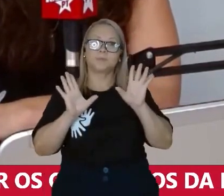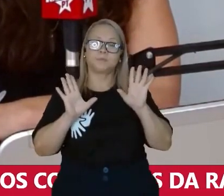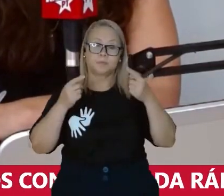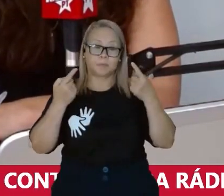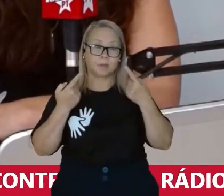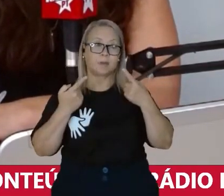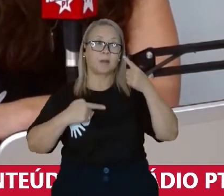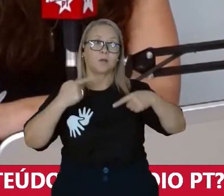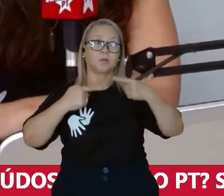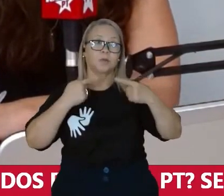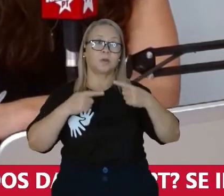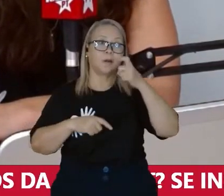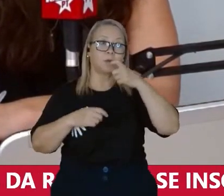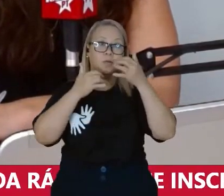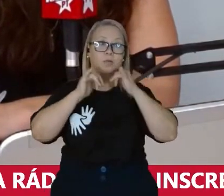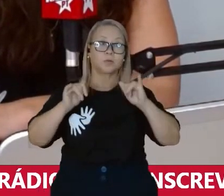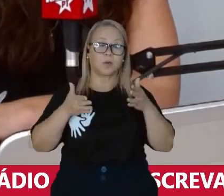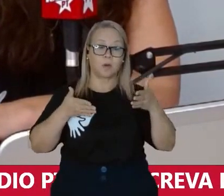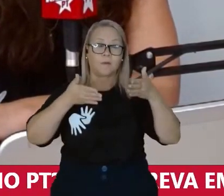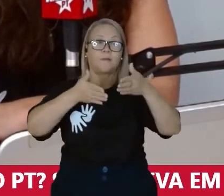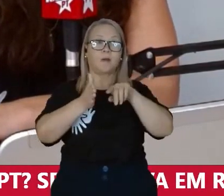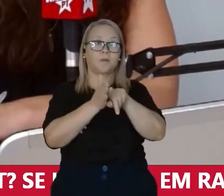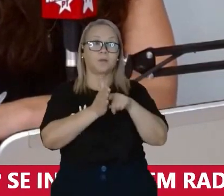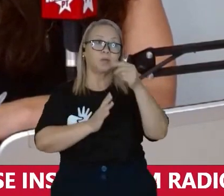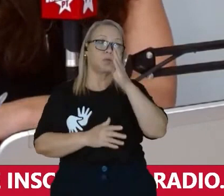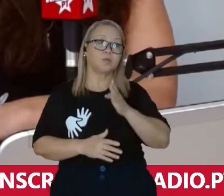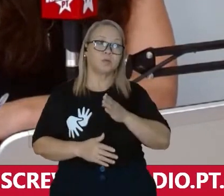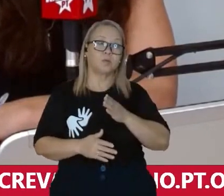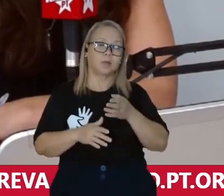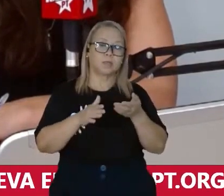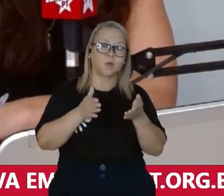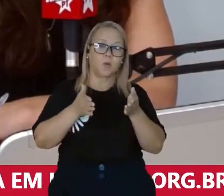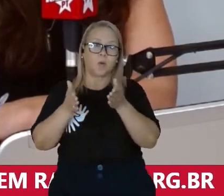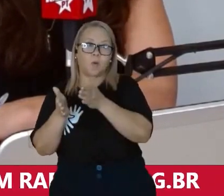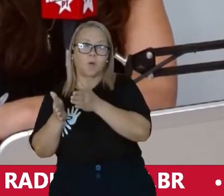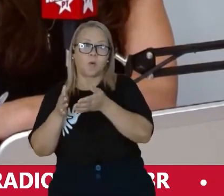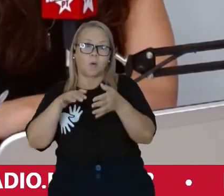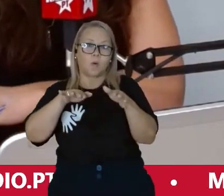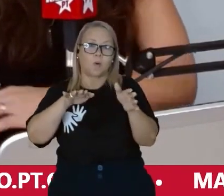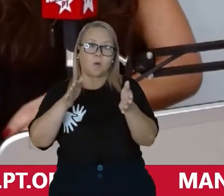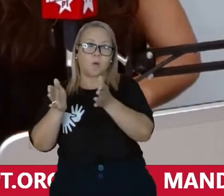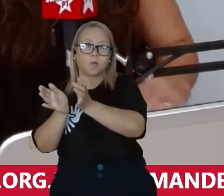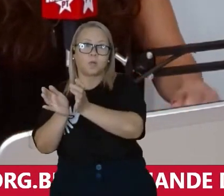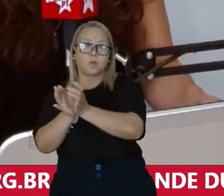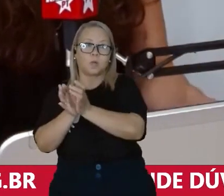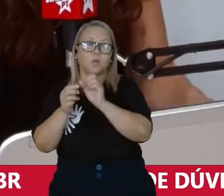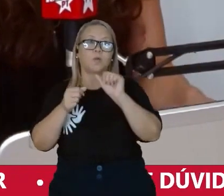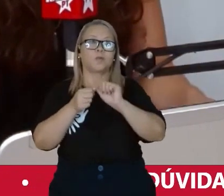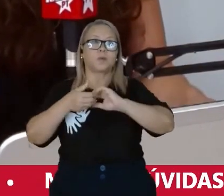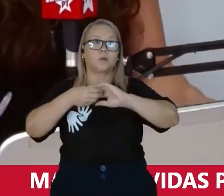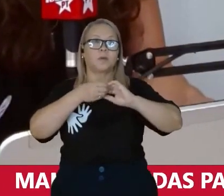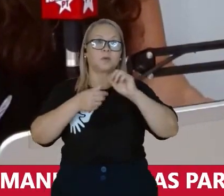notícias falsas, seria importante focar uma investigação no Brasil paralelo. Eles fizeram uma parceria com o G10